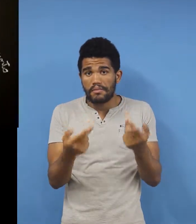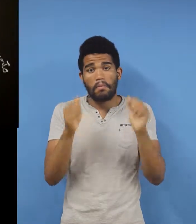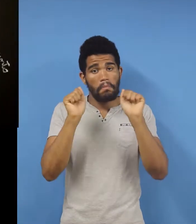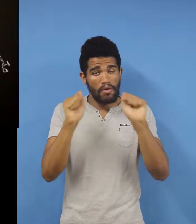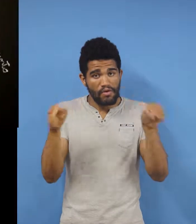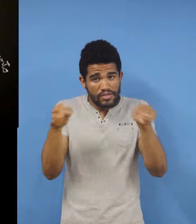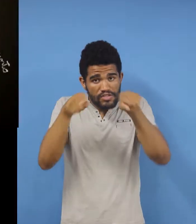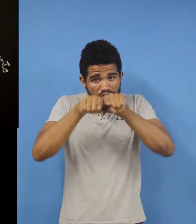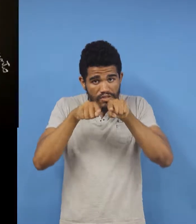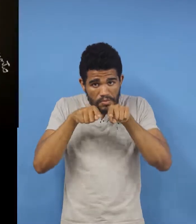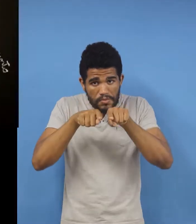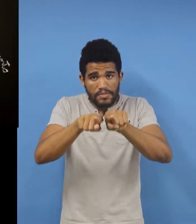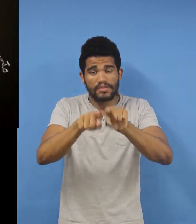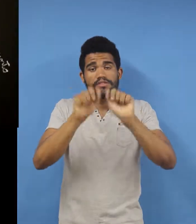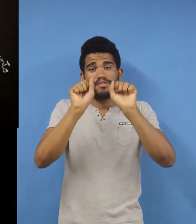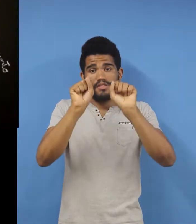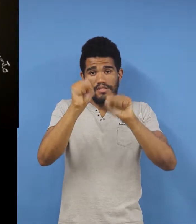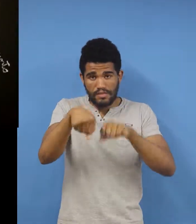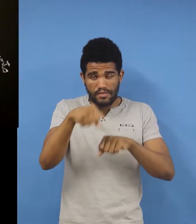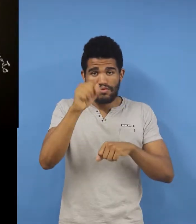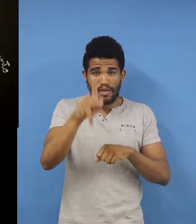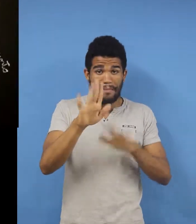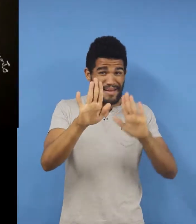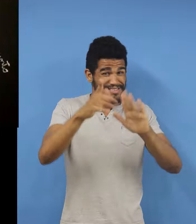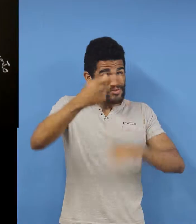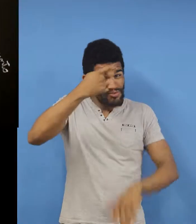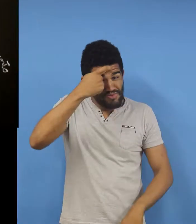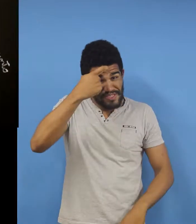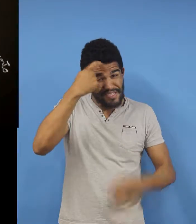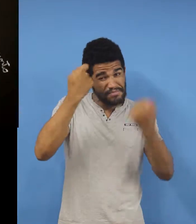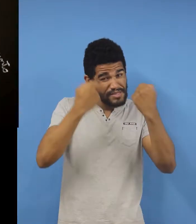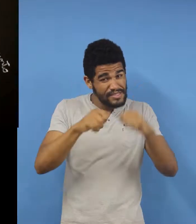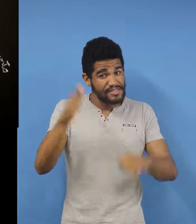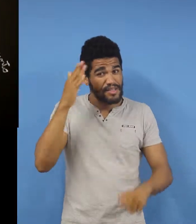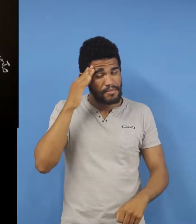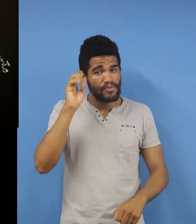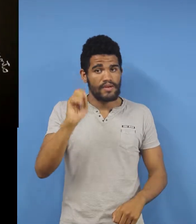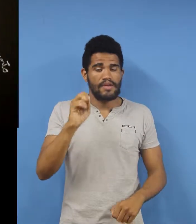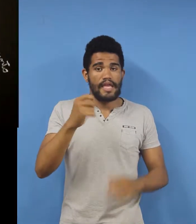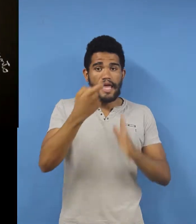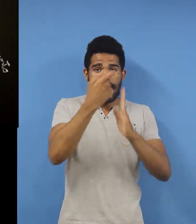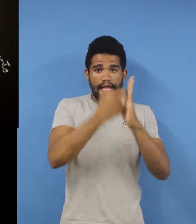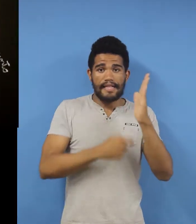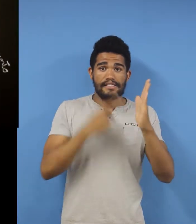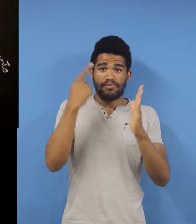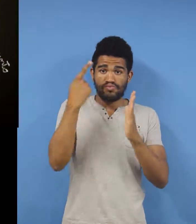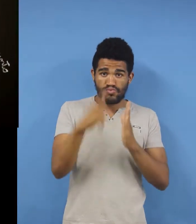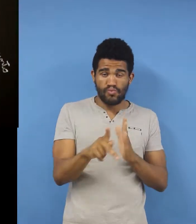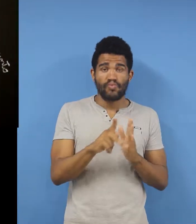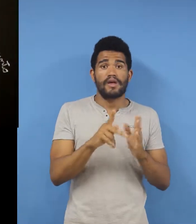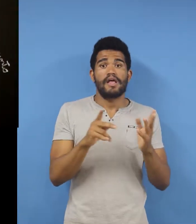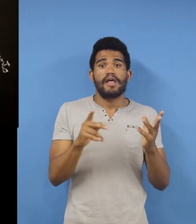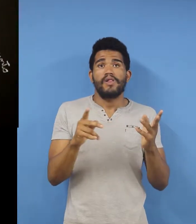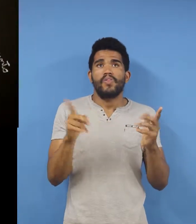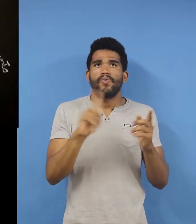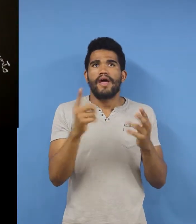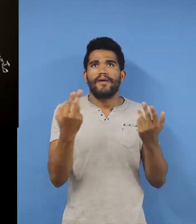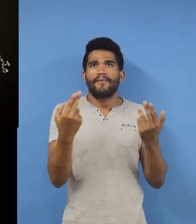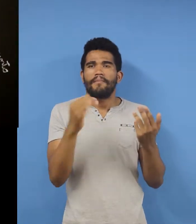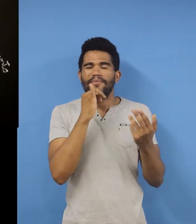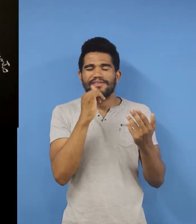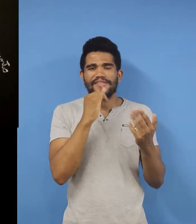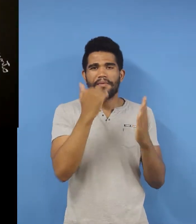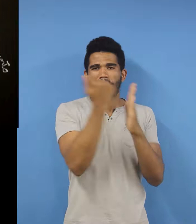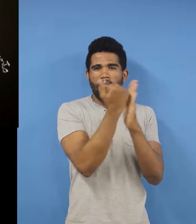argumento podem se misturar, sim. Pode ser a mesma coisa, sim. Uma coisa que eu quero que vocês tenham